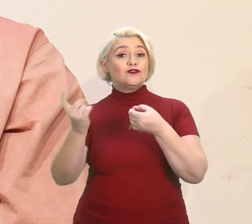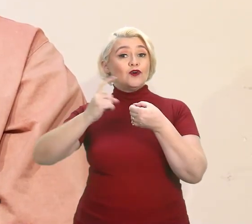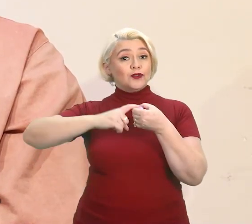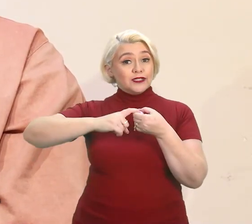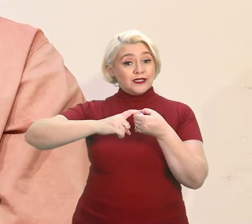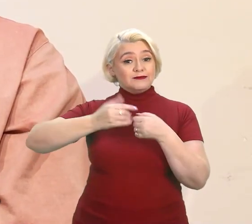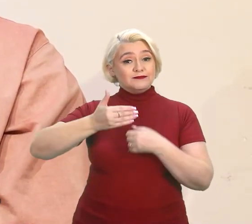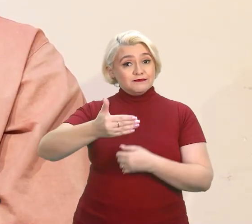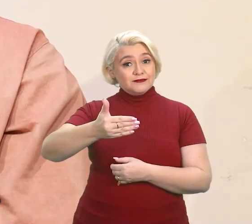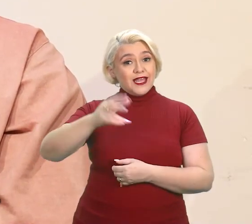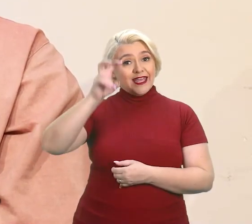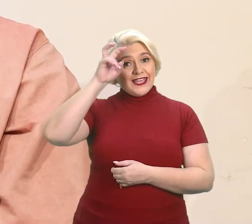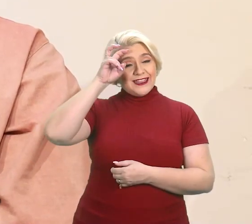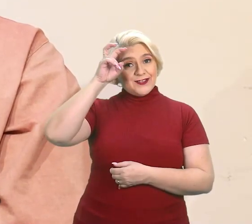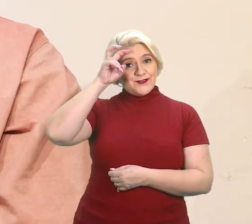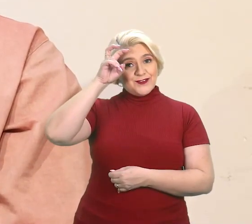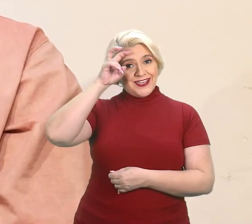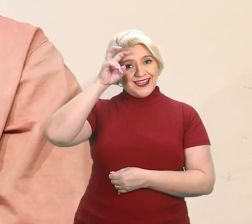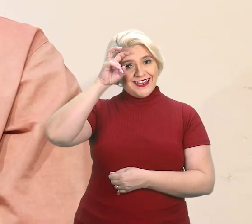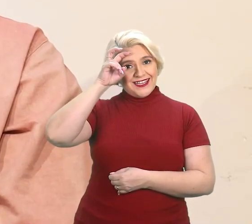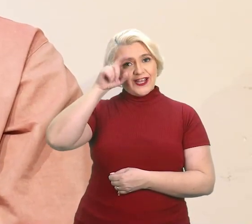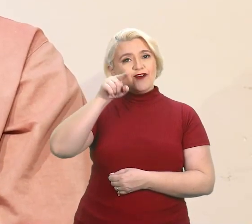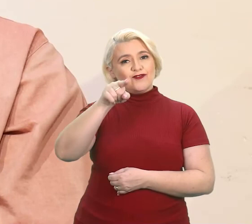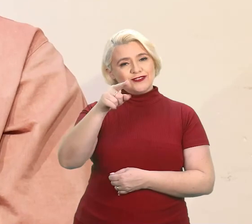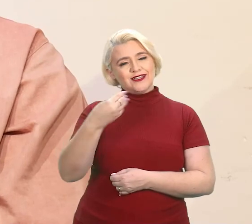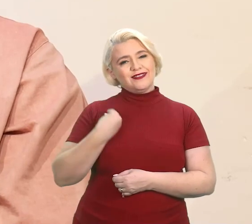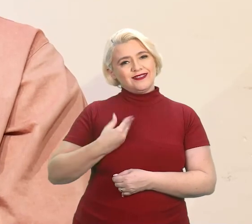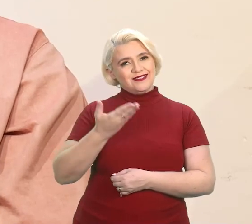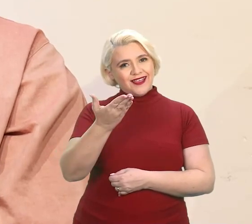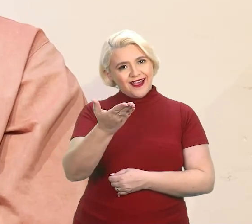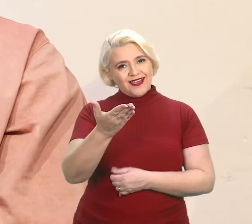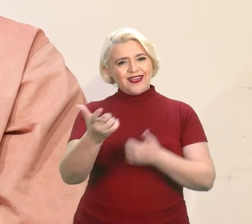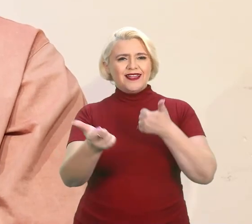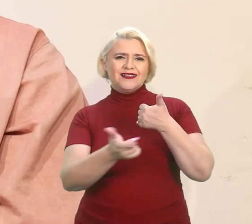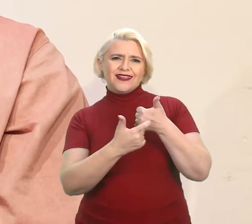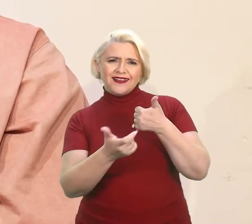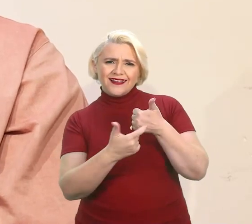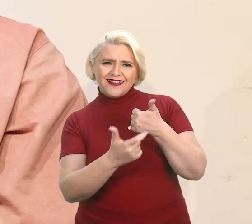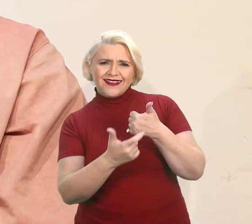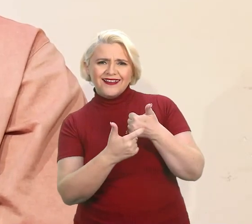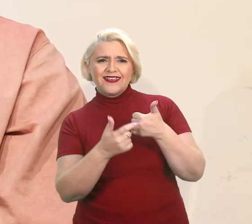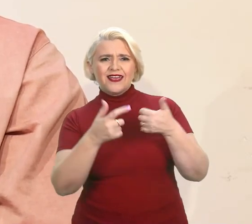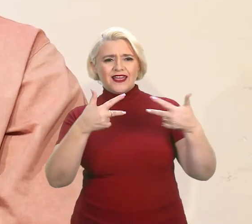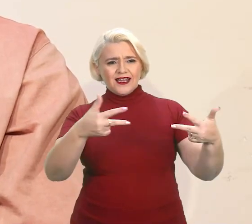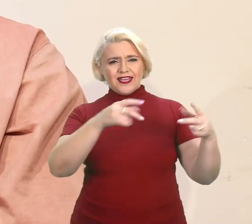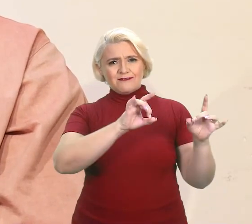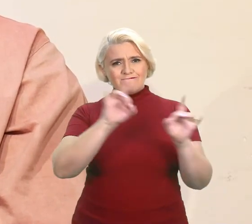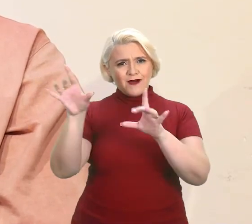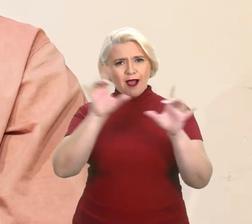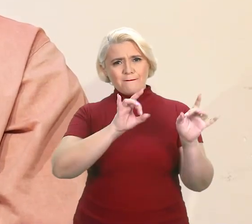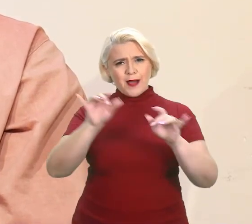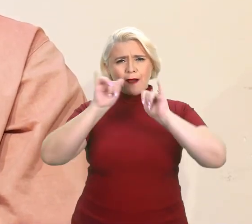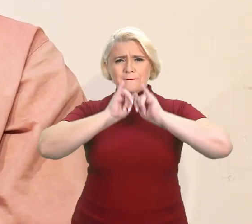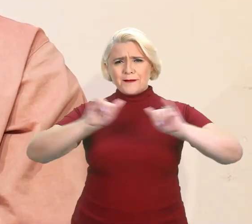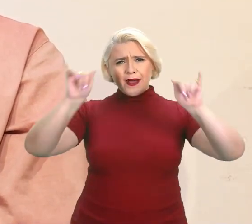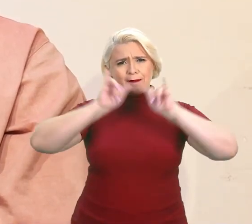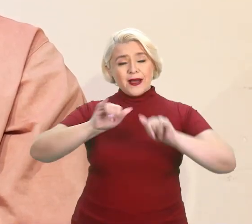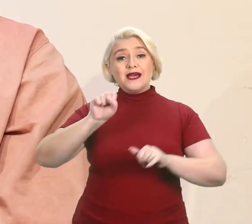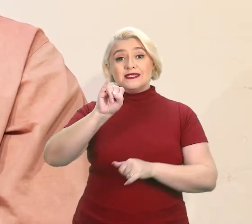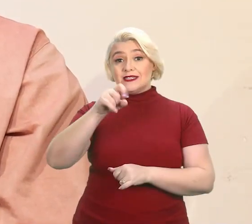voltamos na próxima quinta-feira. Você que está aí, dê o seu like, compartilhe,